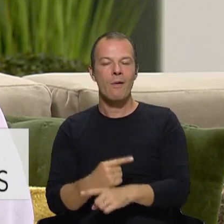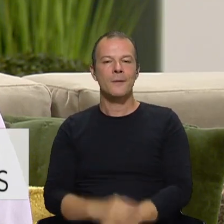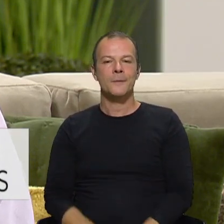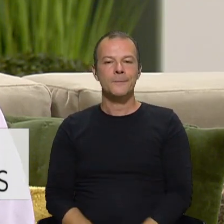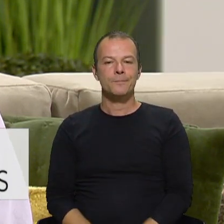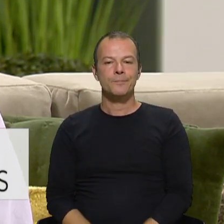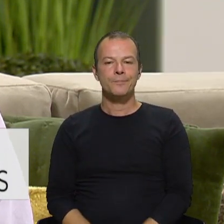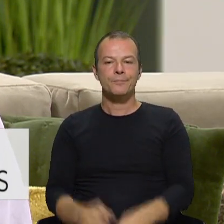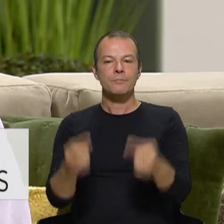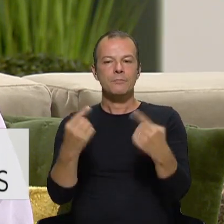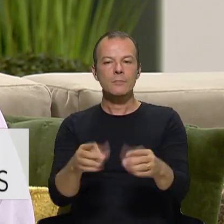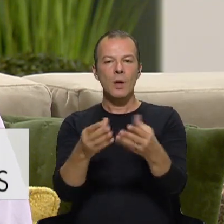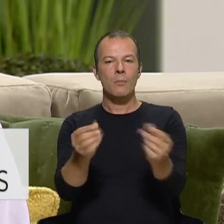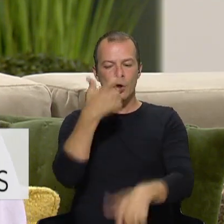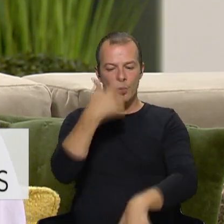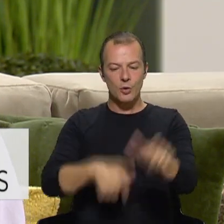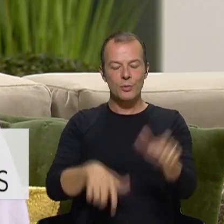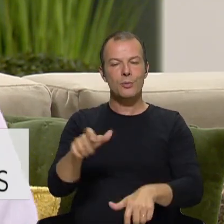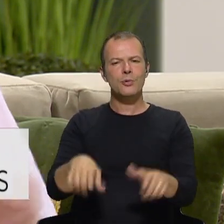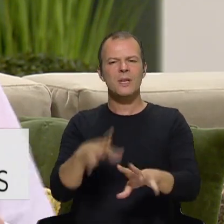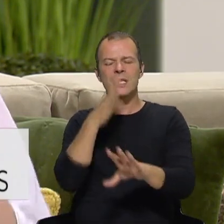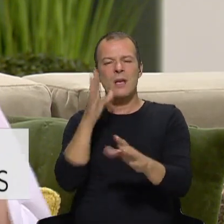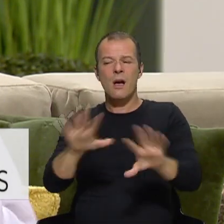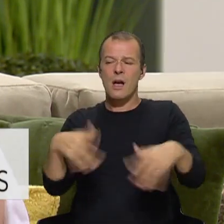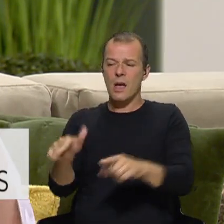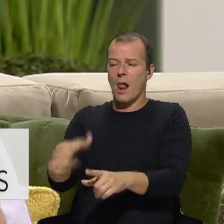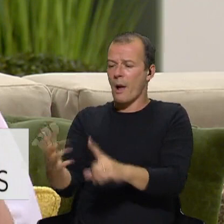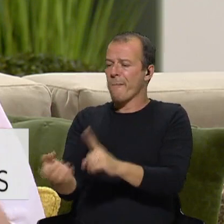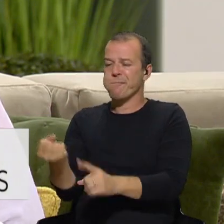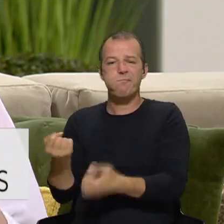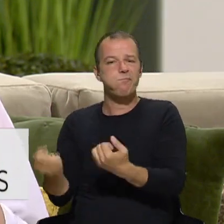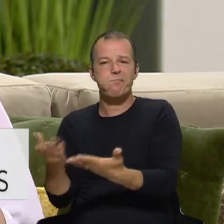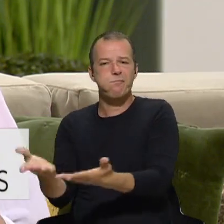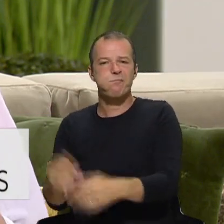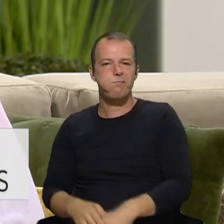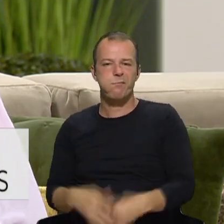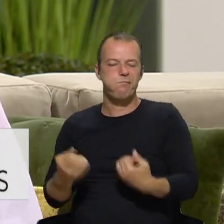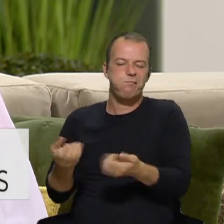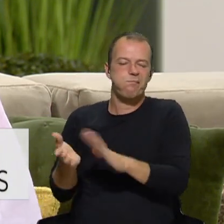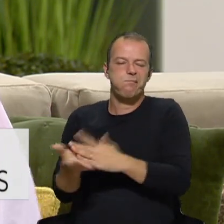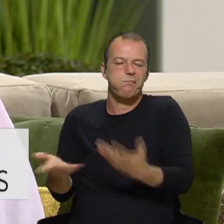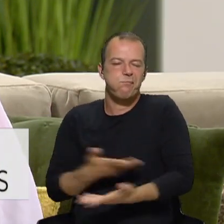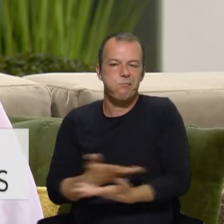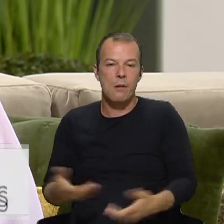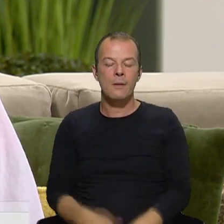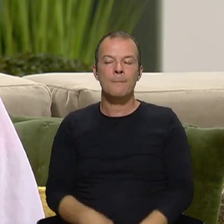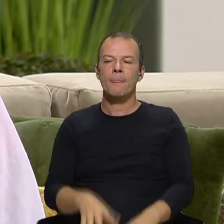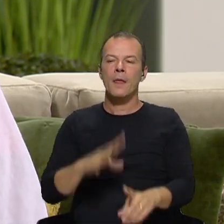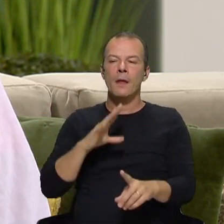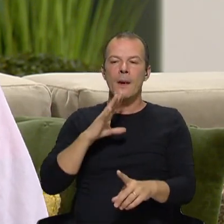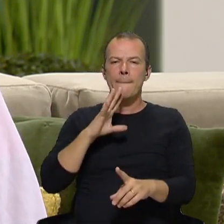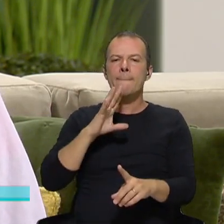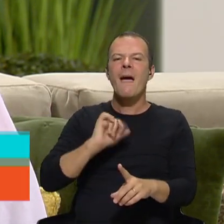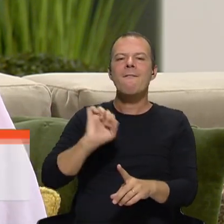e que havia muita gente que dizia, se calhar ela não vai conseguir. Duvidava. Duvidava, sim. E a tua mãe?